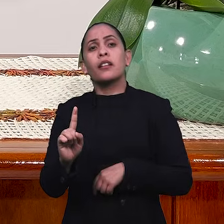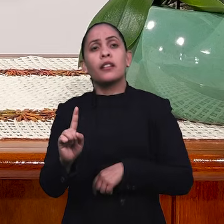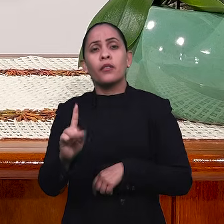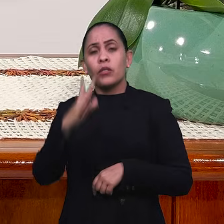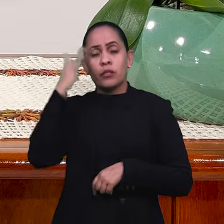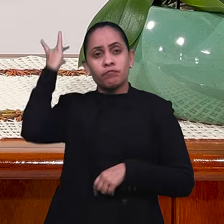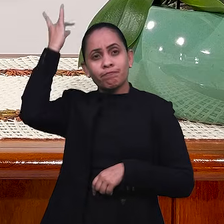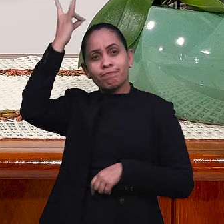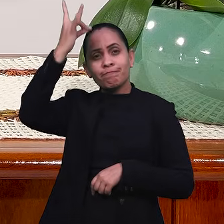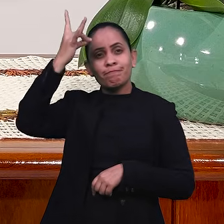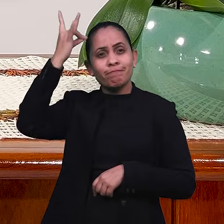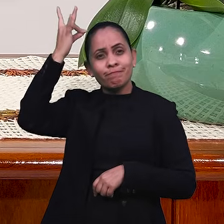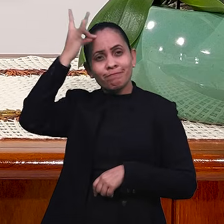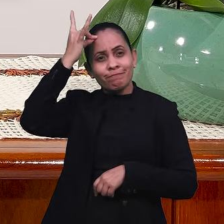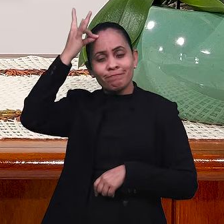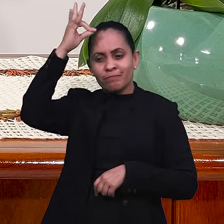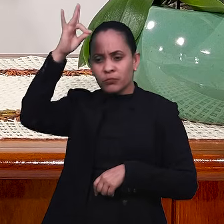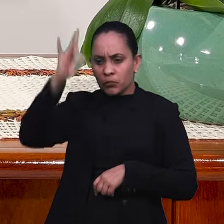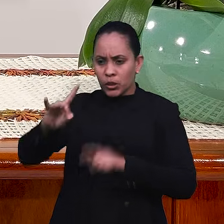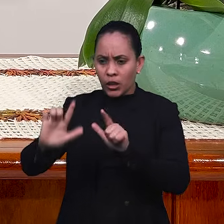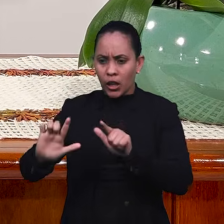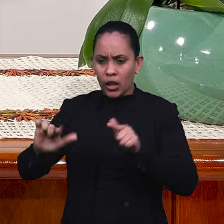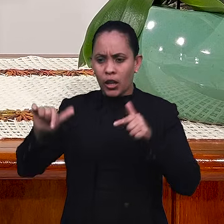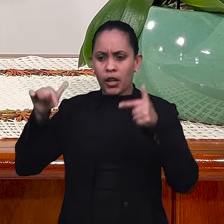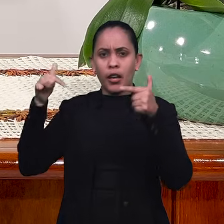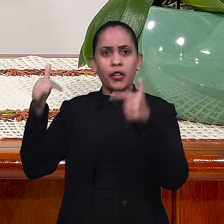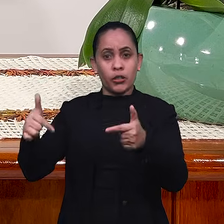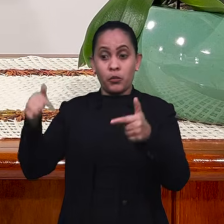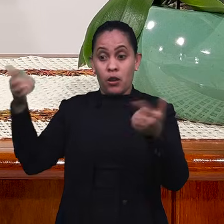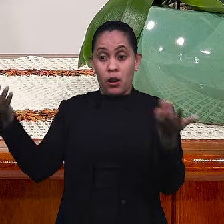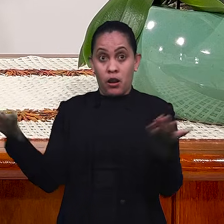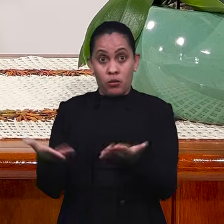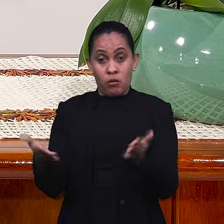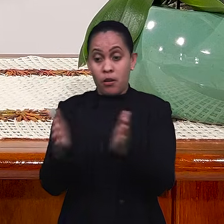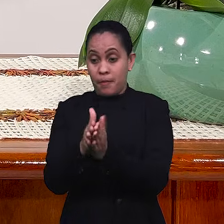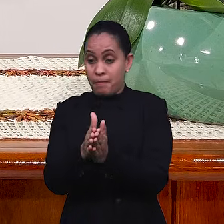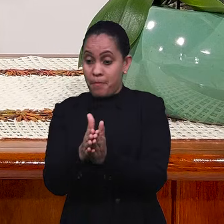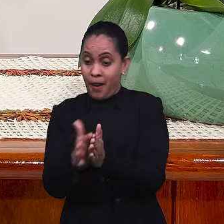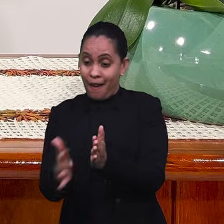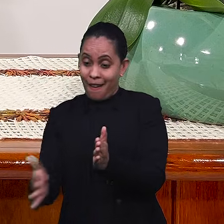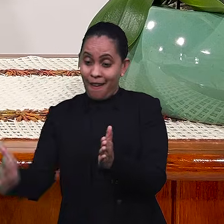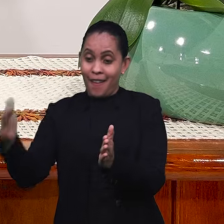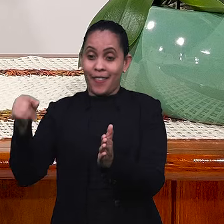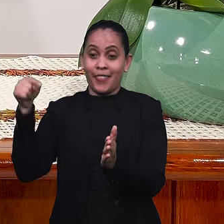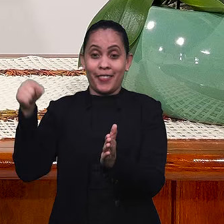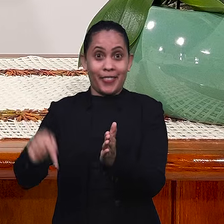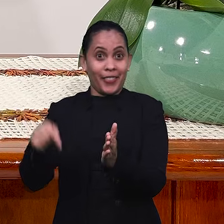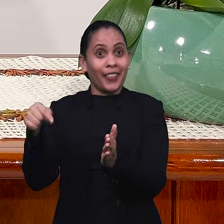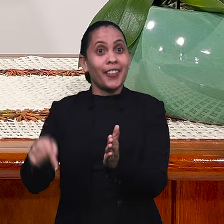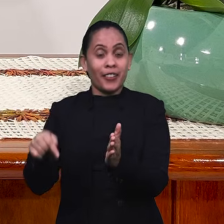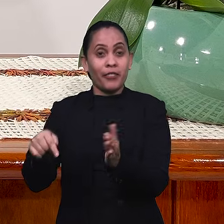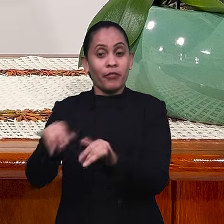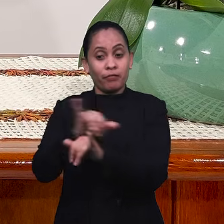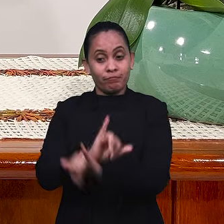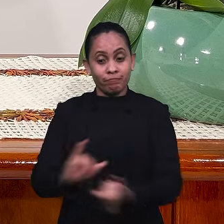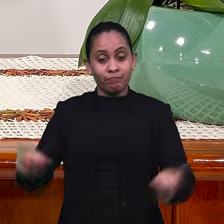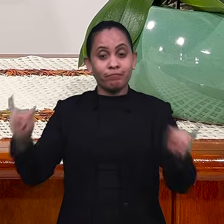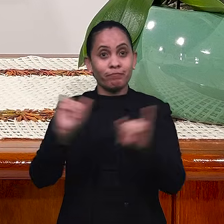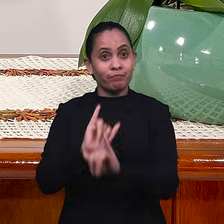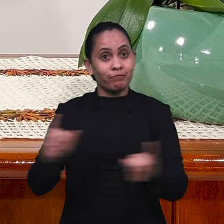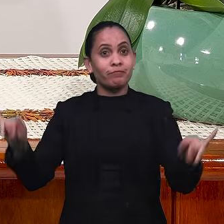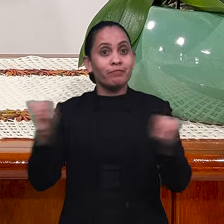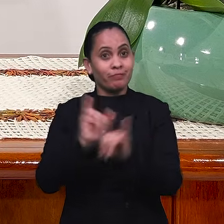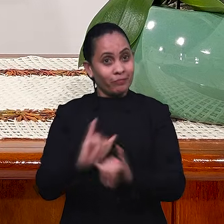um processo, onde ele é enviado aos gentios, de acordo com o que era o projeto de